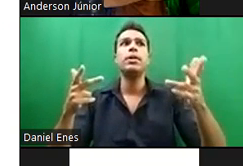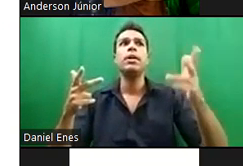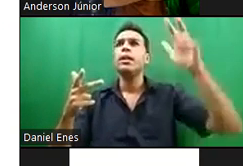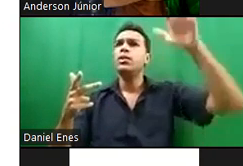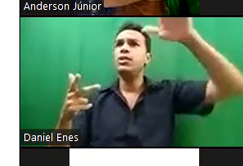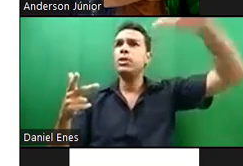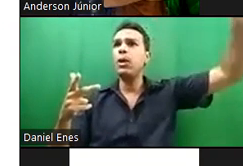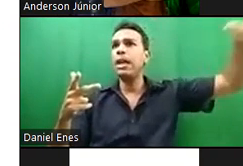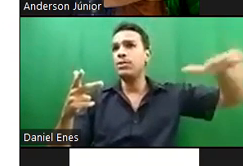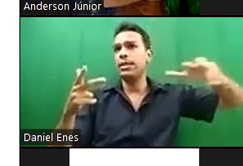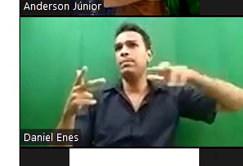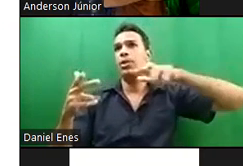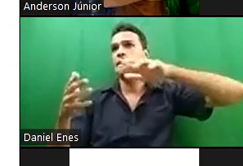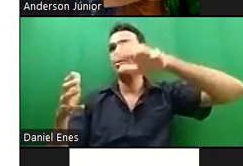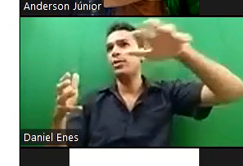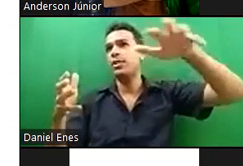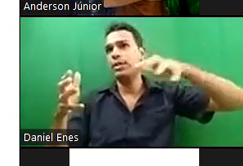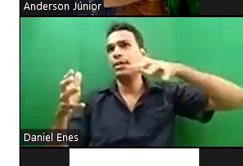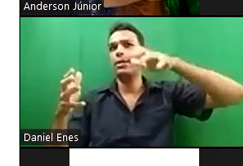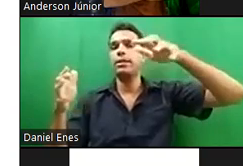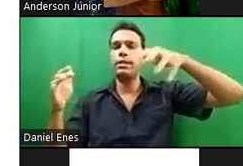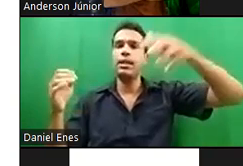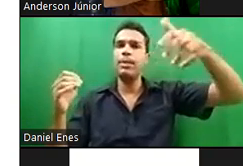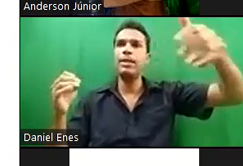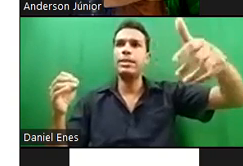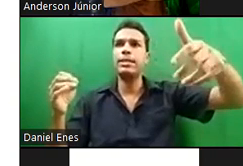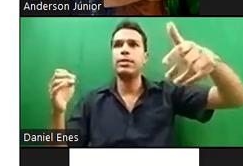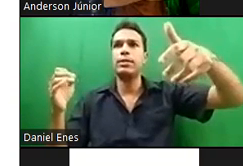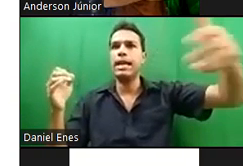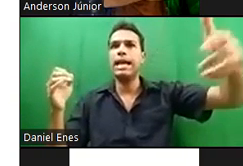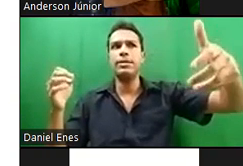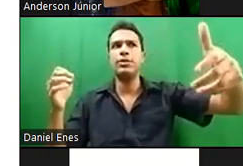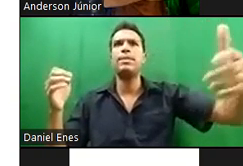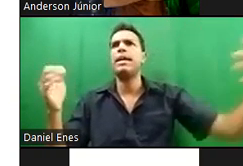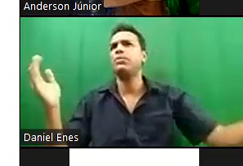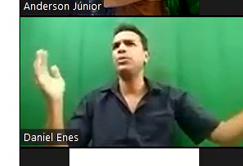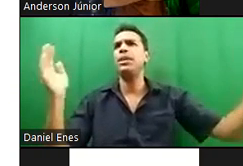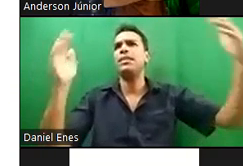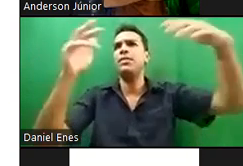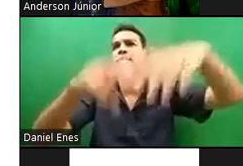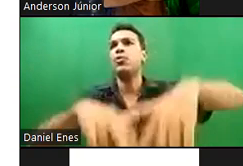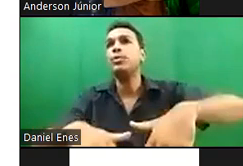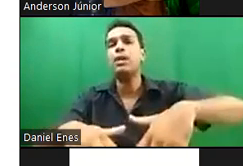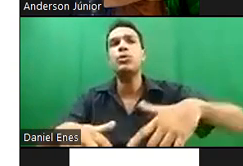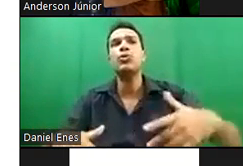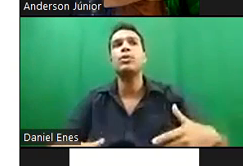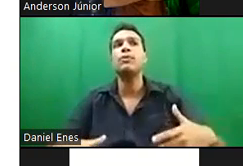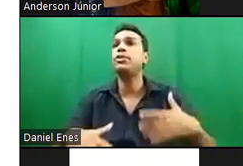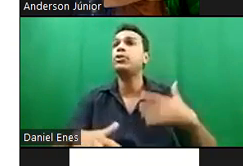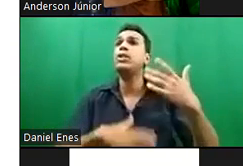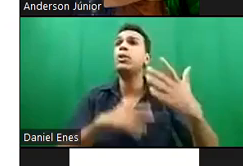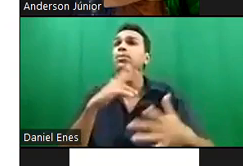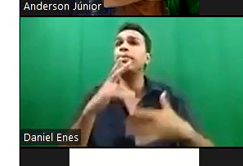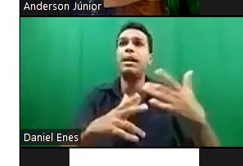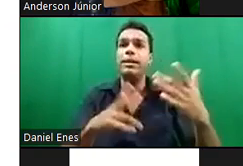professoras, tinha colégios aqui próximos que também tinha essas classes especiais, muitos deles às vezes iam encontrar com os surdos na frente,